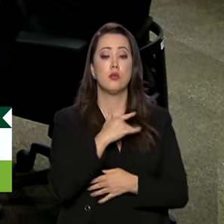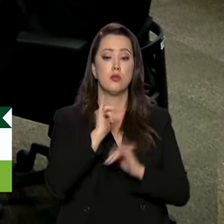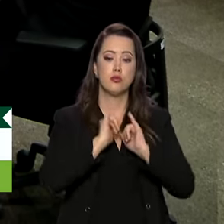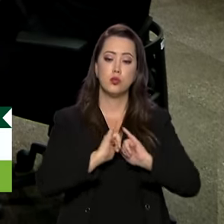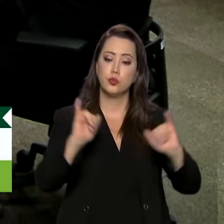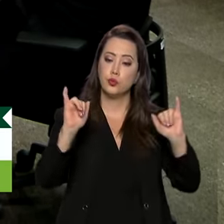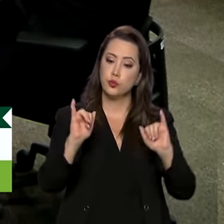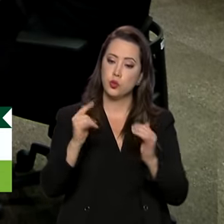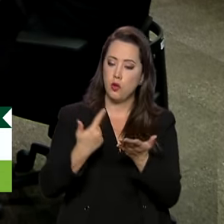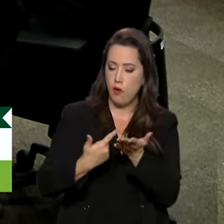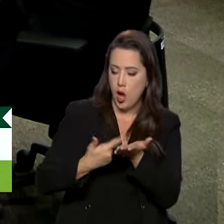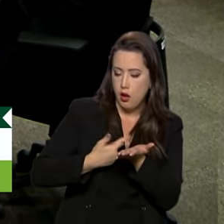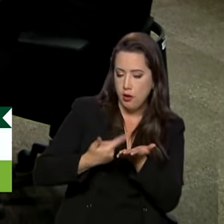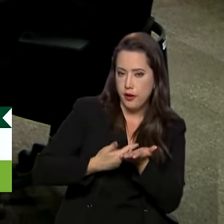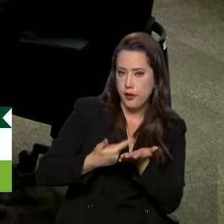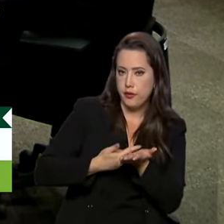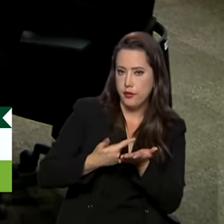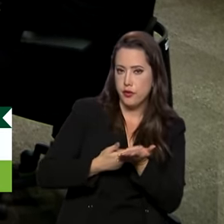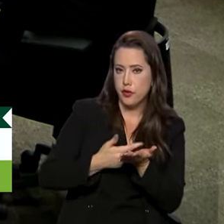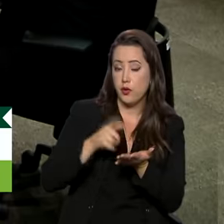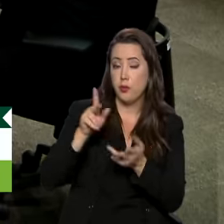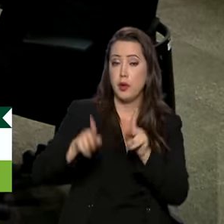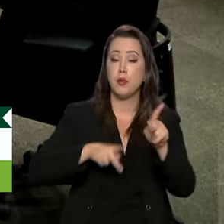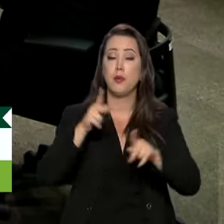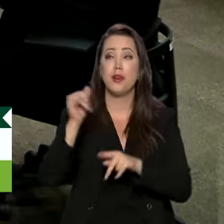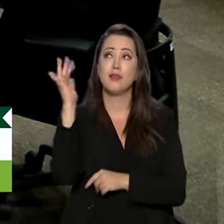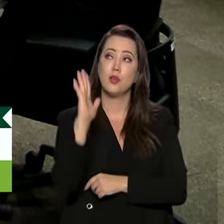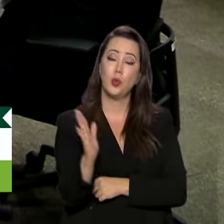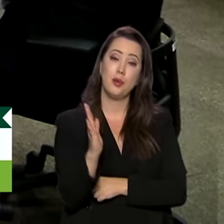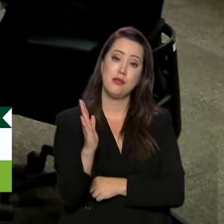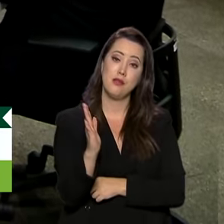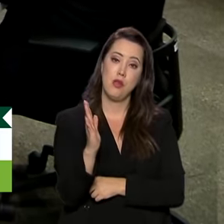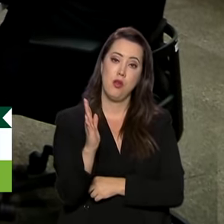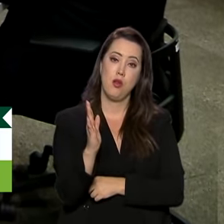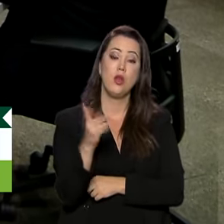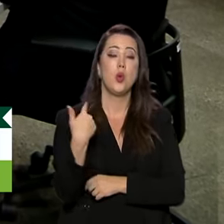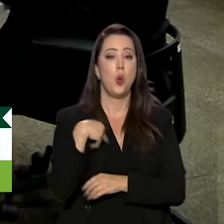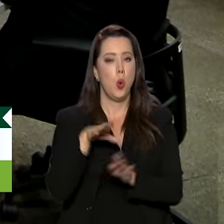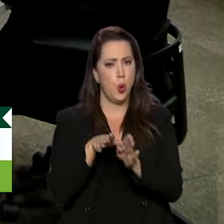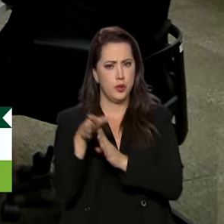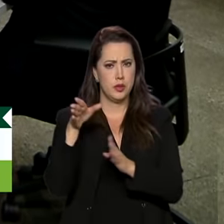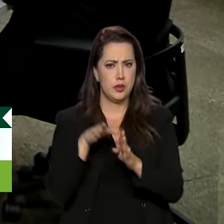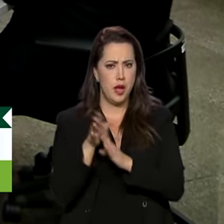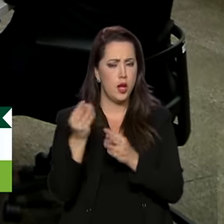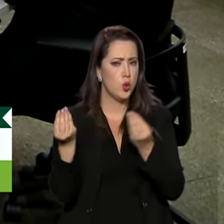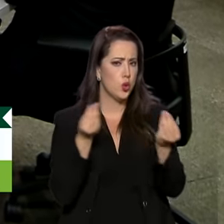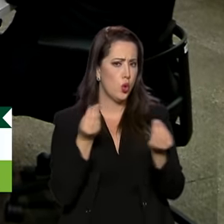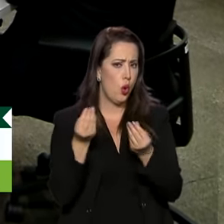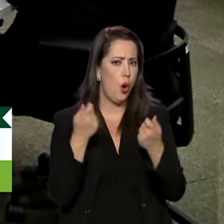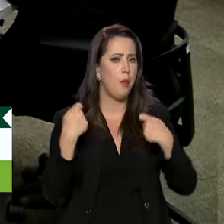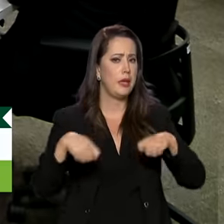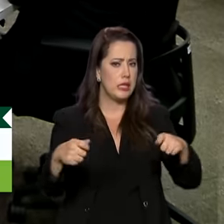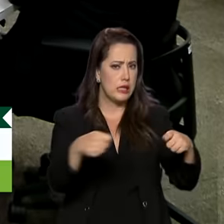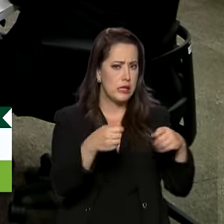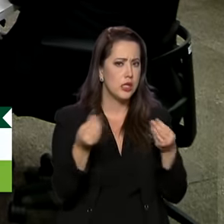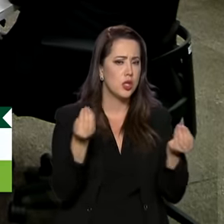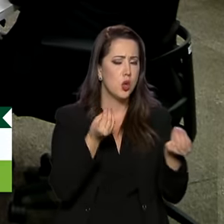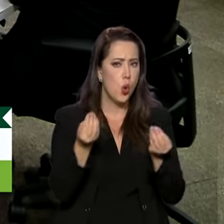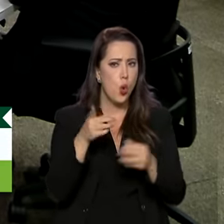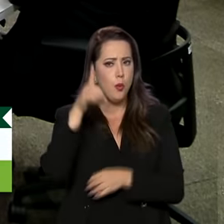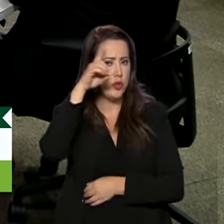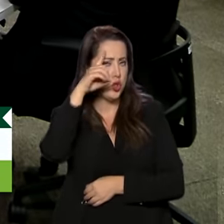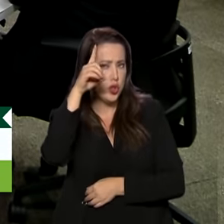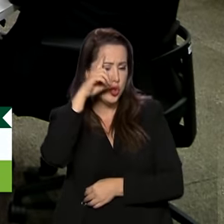lançou o guia de atividade física para a população brasileira com recomendações sobre a quantidade a